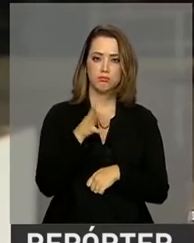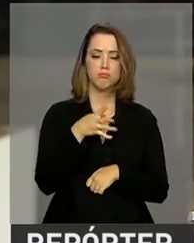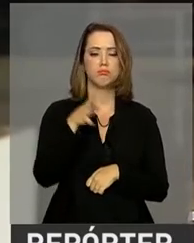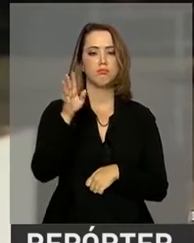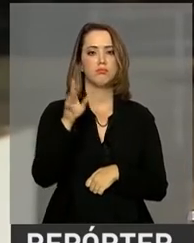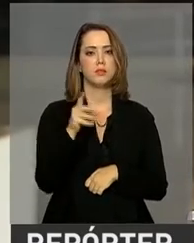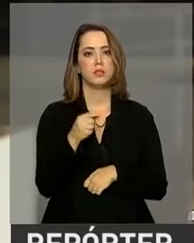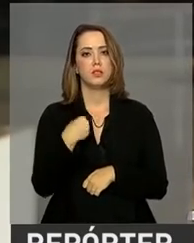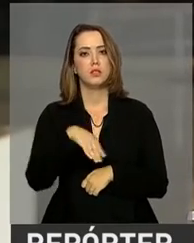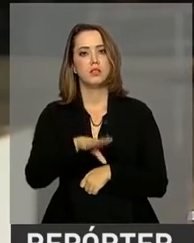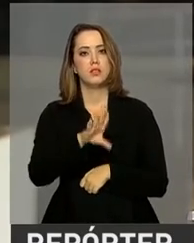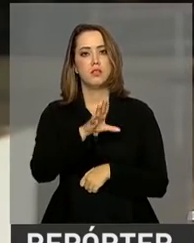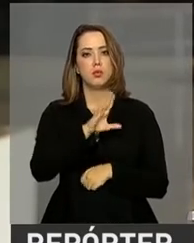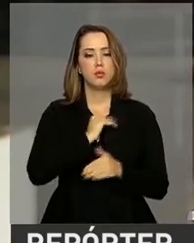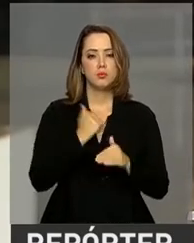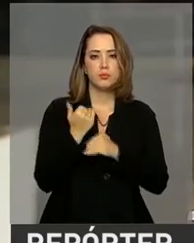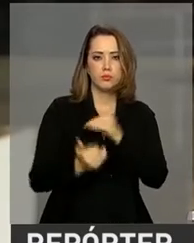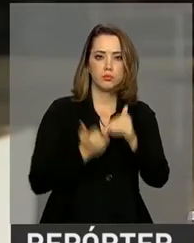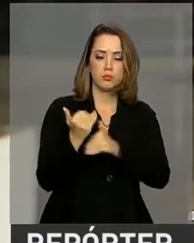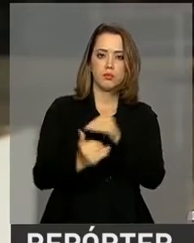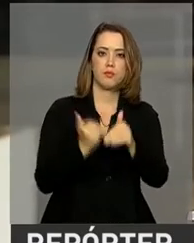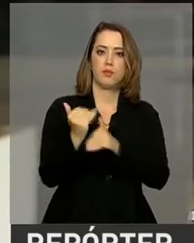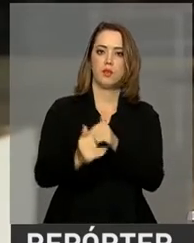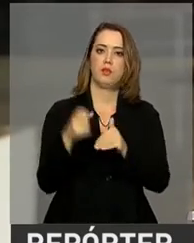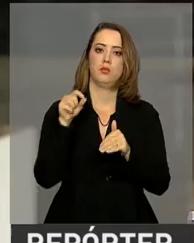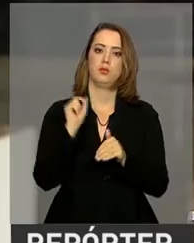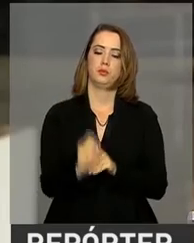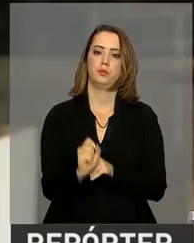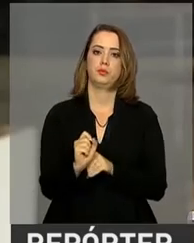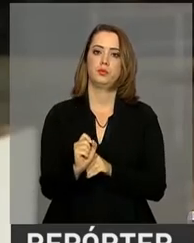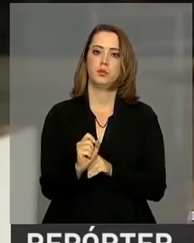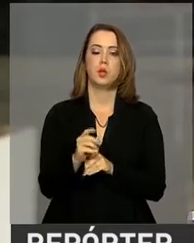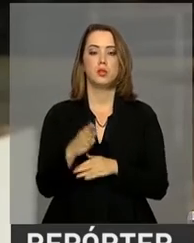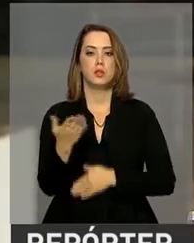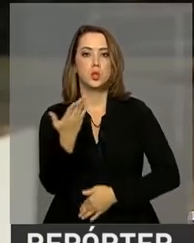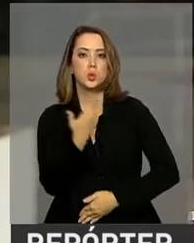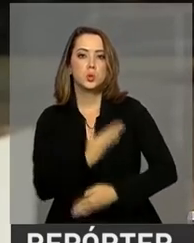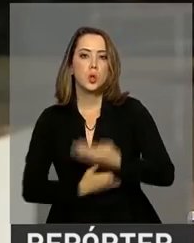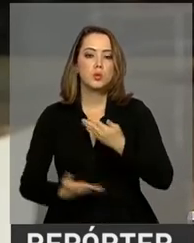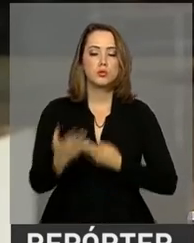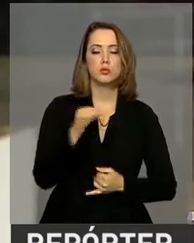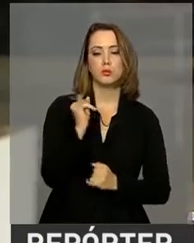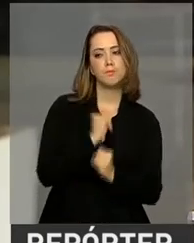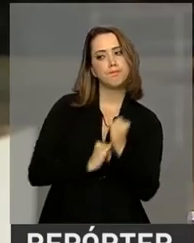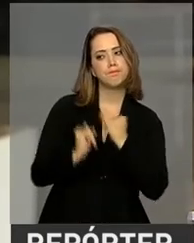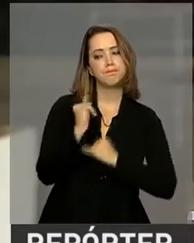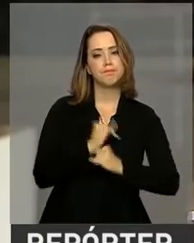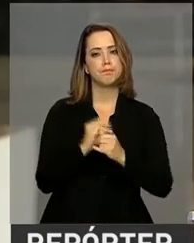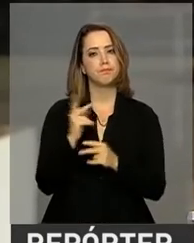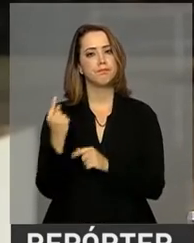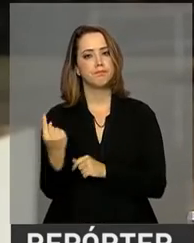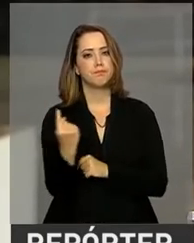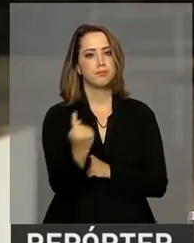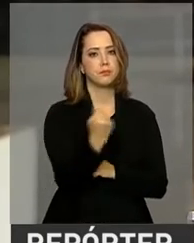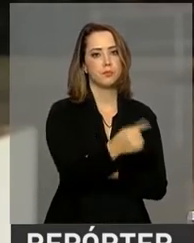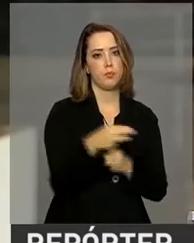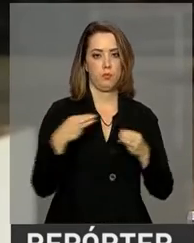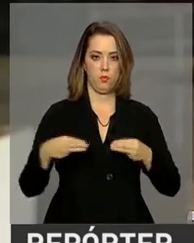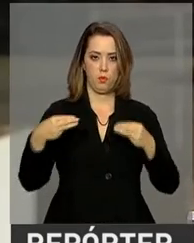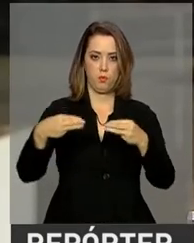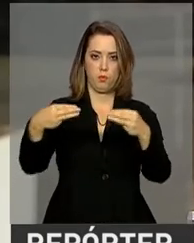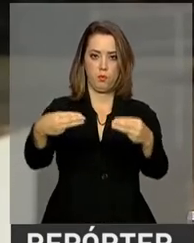oportunidade já de avançar no sentido da troca das informações que cada um dos ministérios